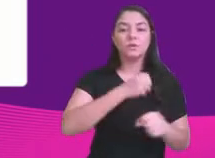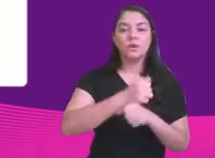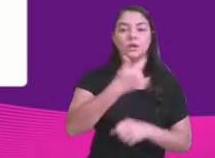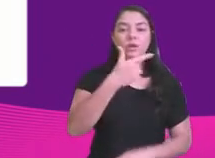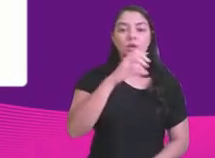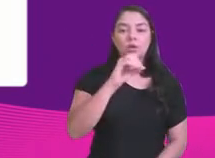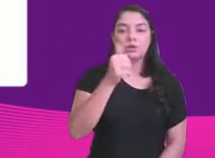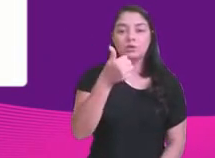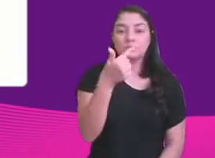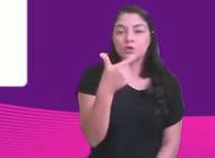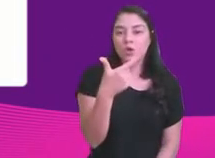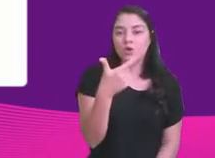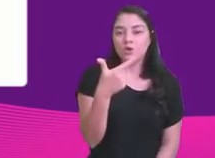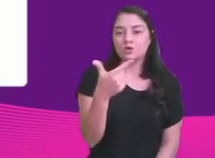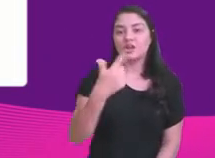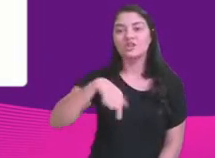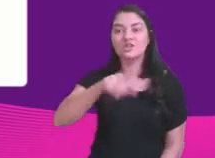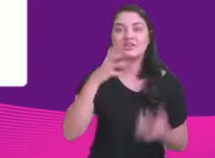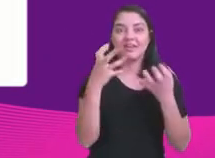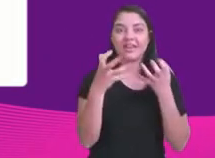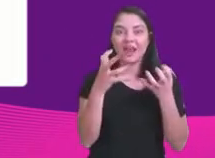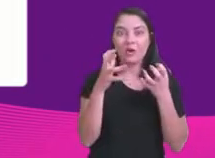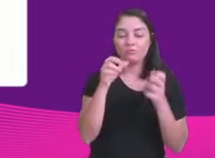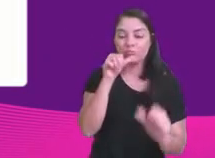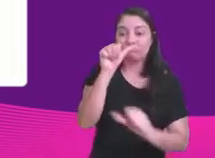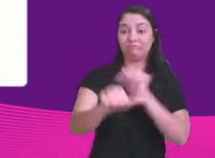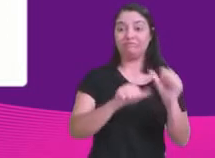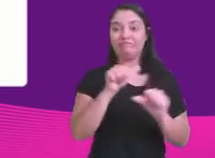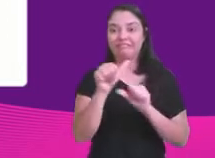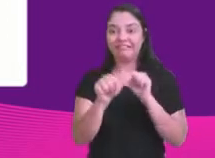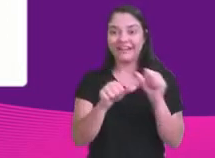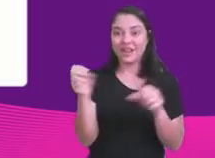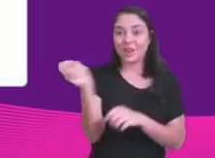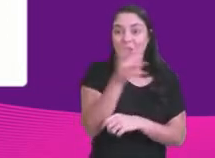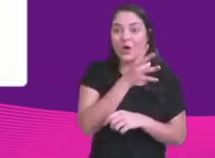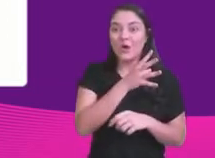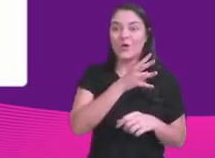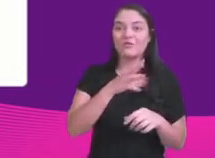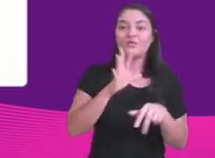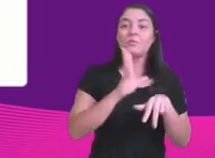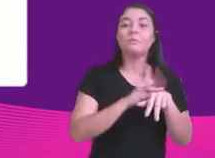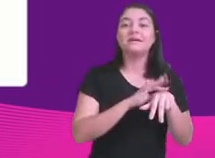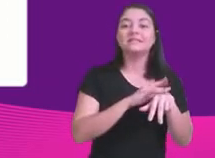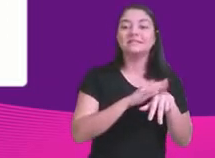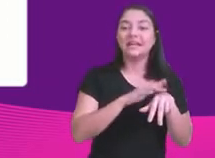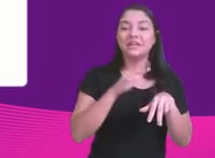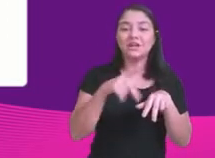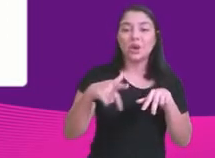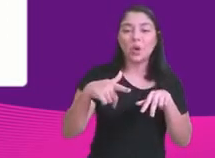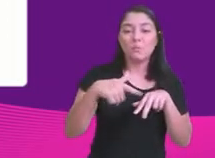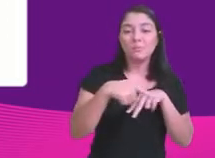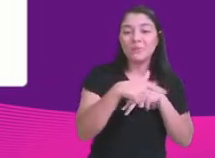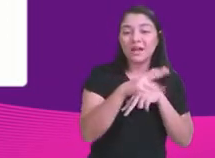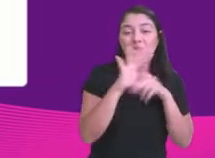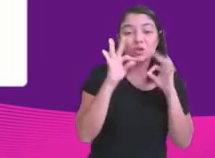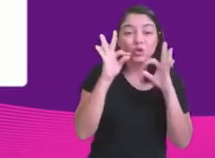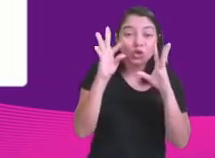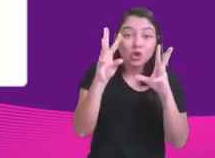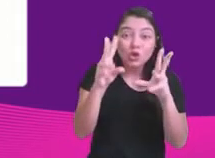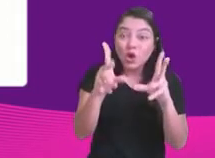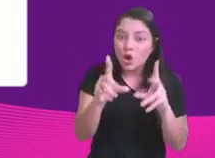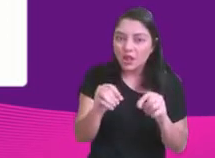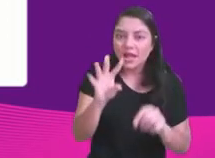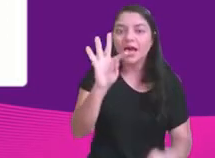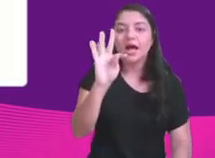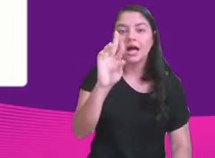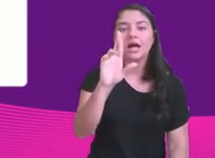algo revolucionário, porque nós fizemos uma série de casos na qual o paciente foi totalmente operado por via transanal. Era